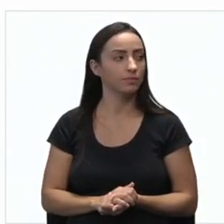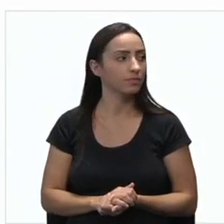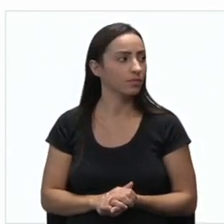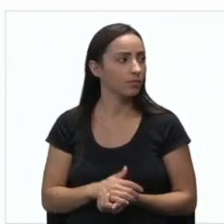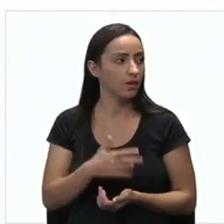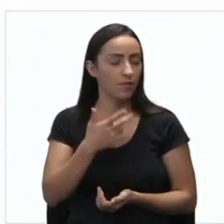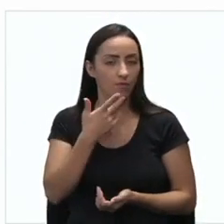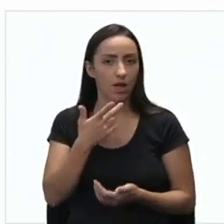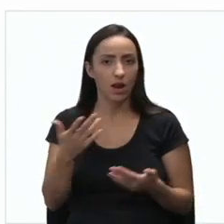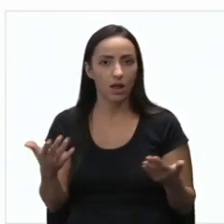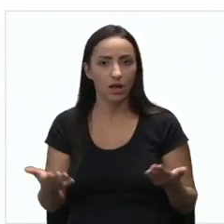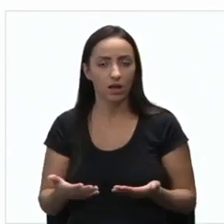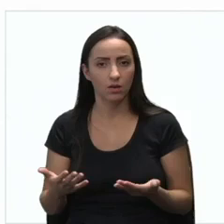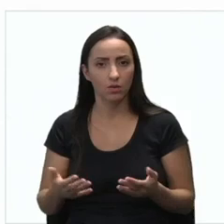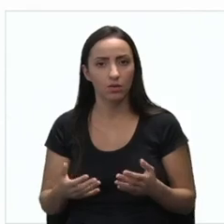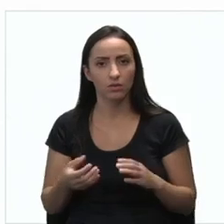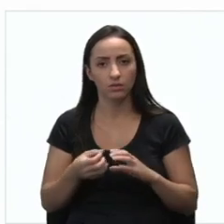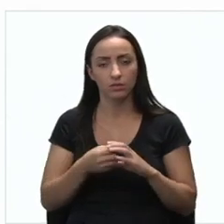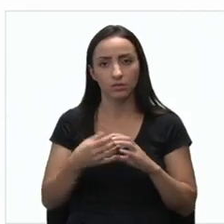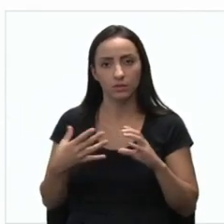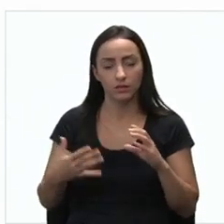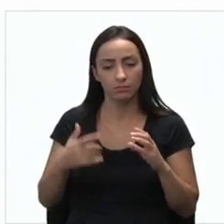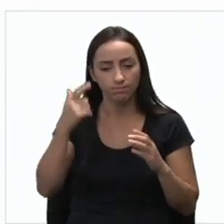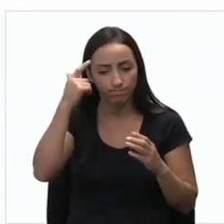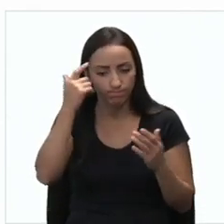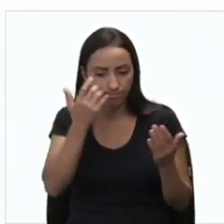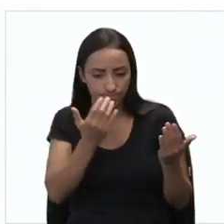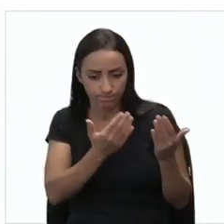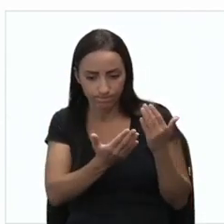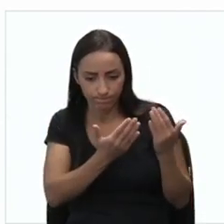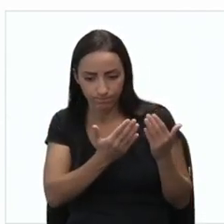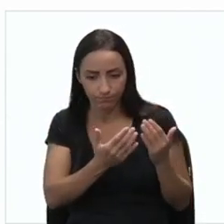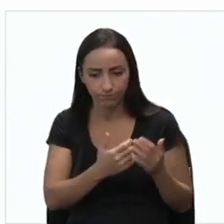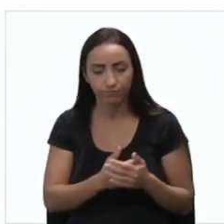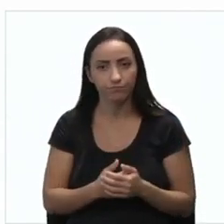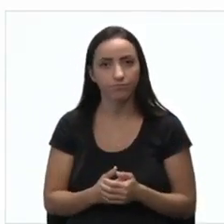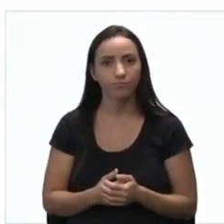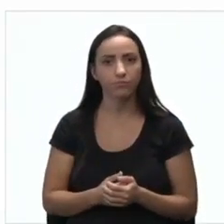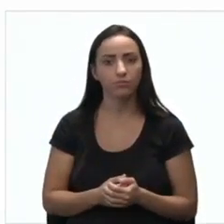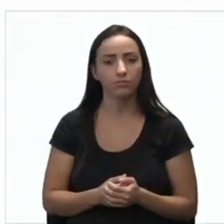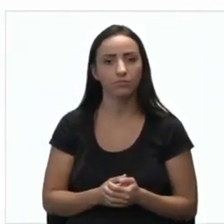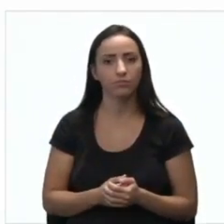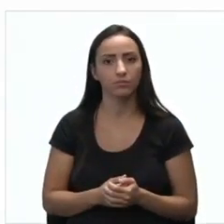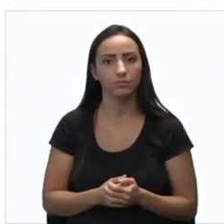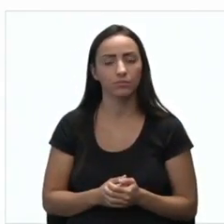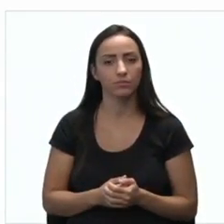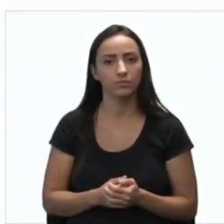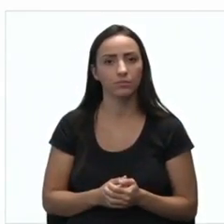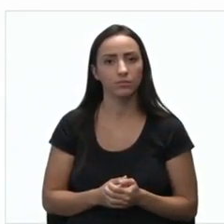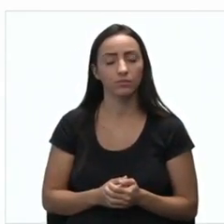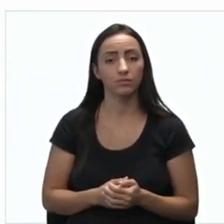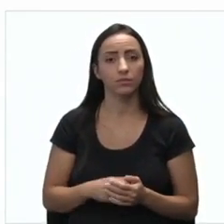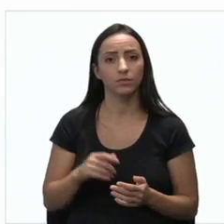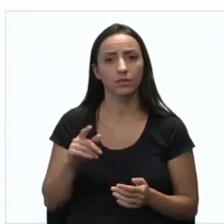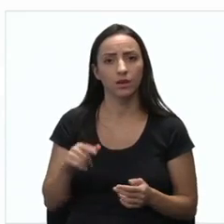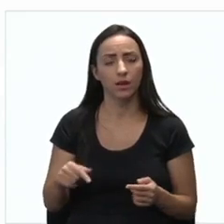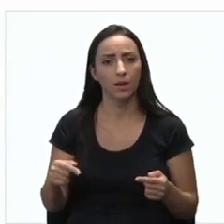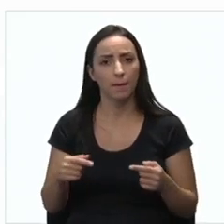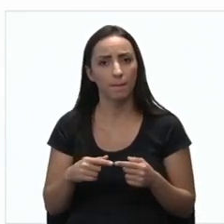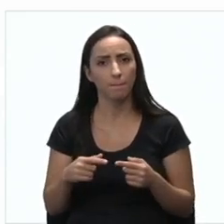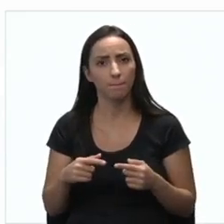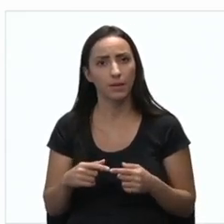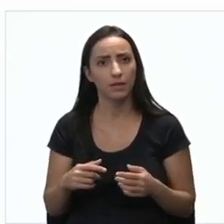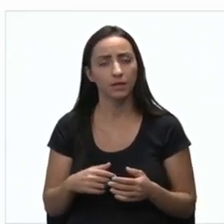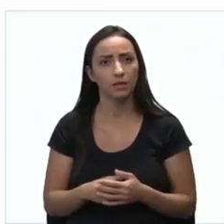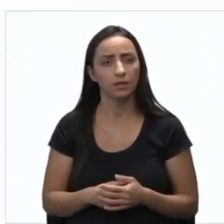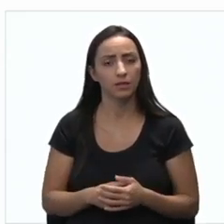falando agora desses aspectos psicológicos ou aspectos psíquicos, né, que se refere ao mundo interno, ao